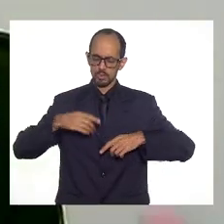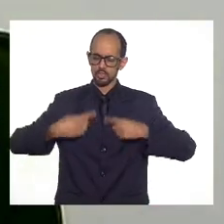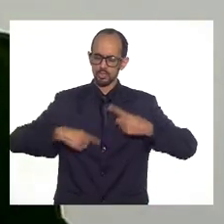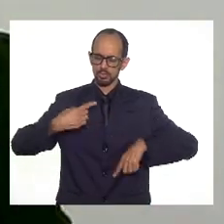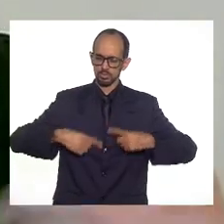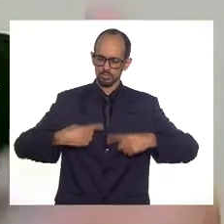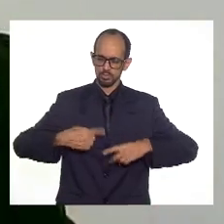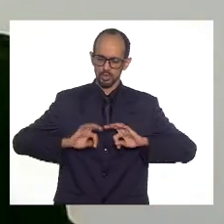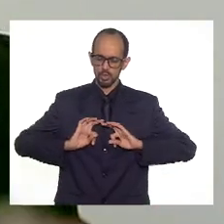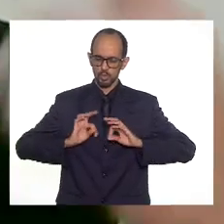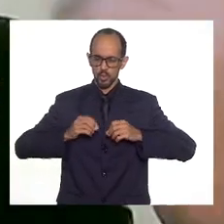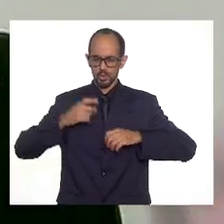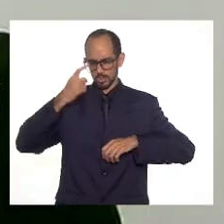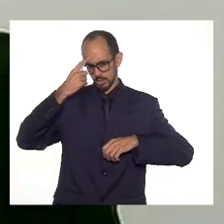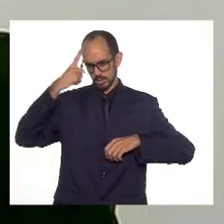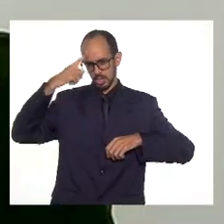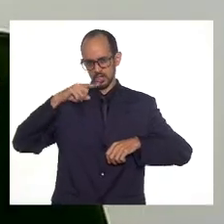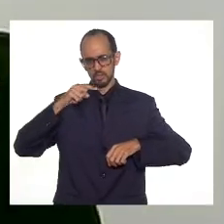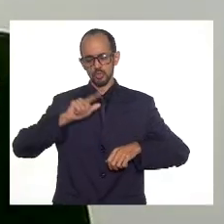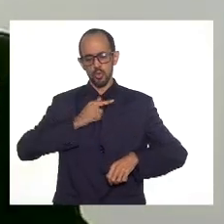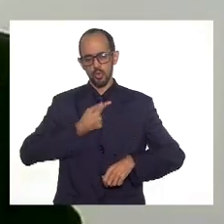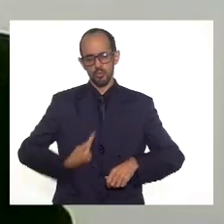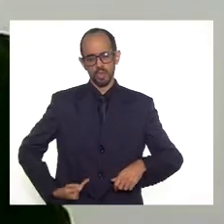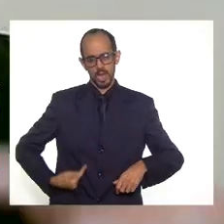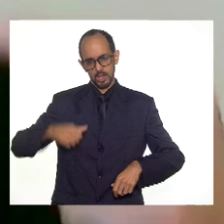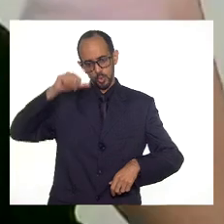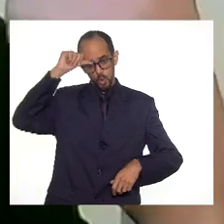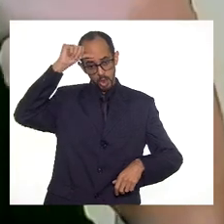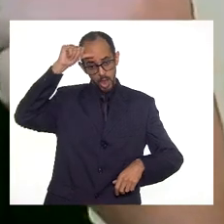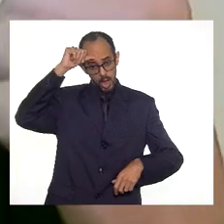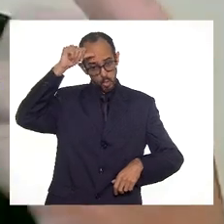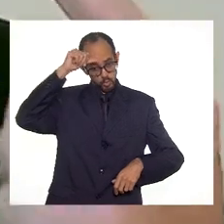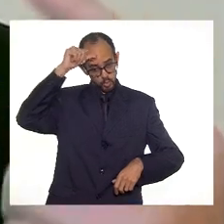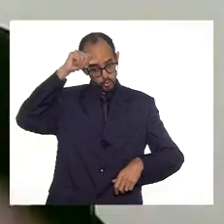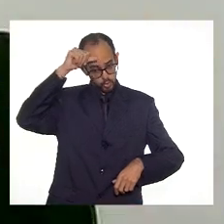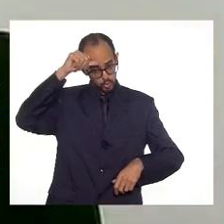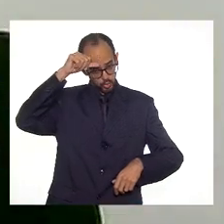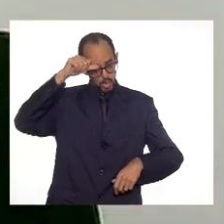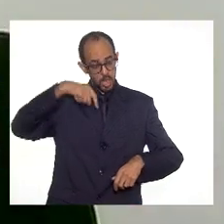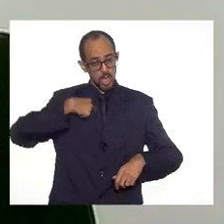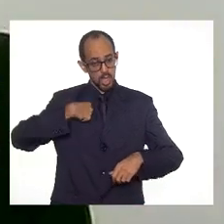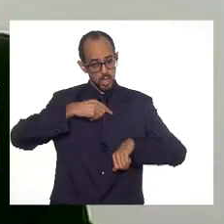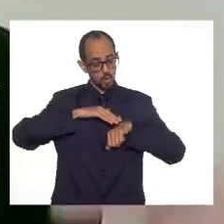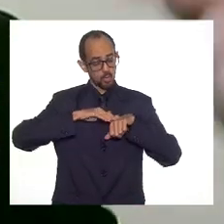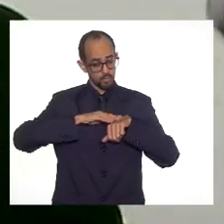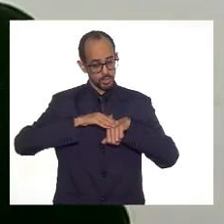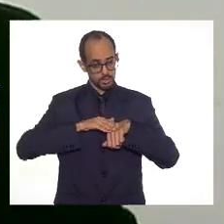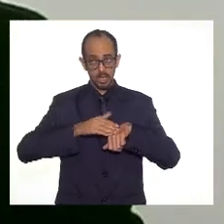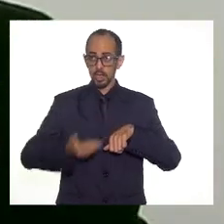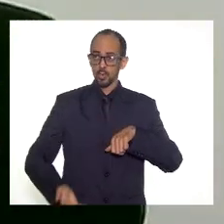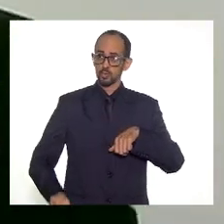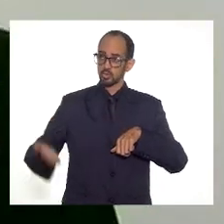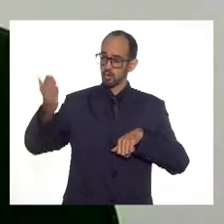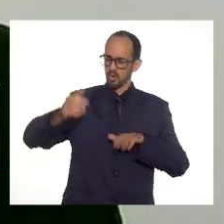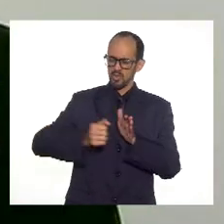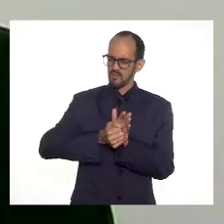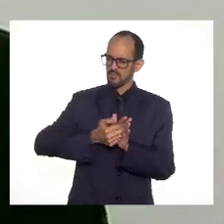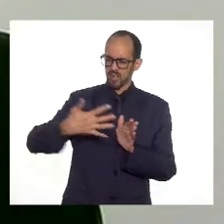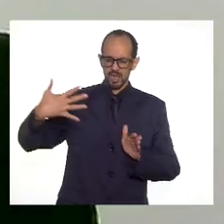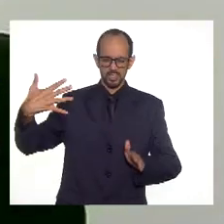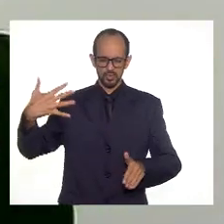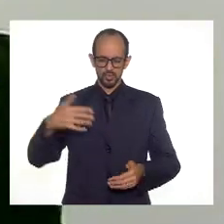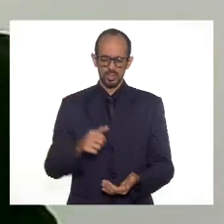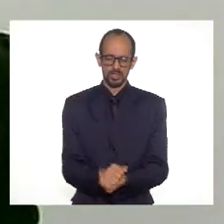todas com o governador Cláudio Castro. Eu conversei com Vossa Excelência muitas vezes, o secretário de